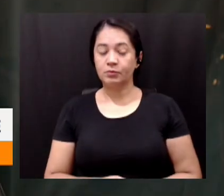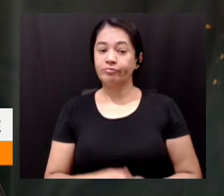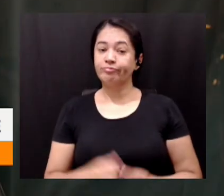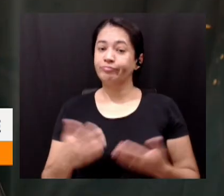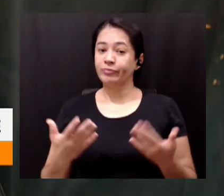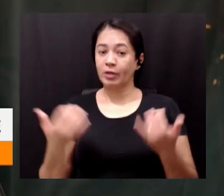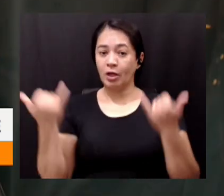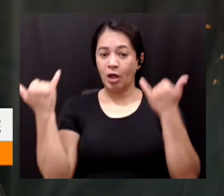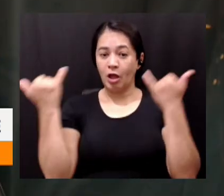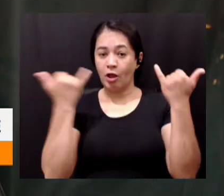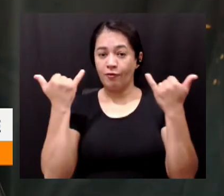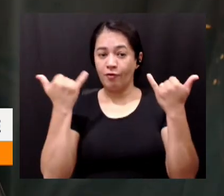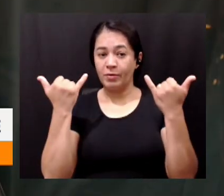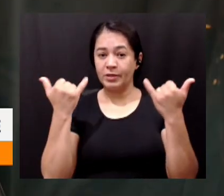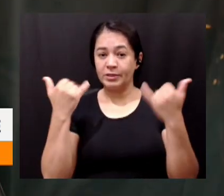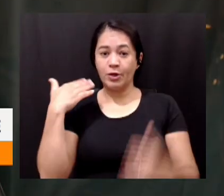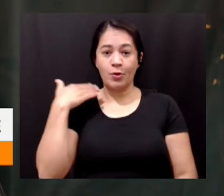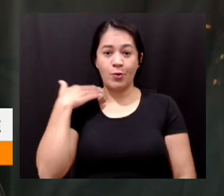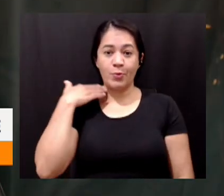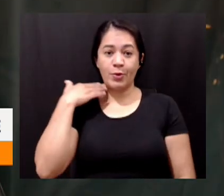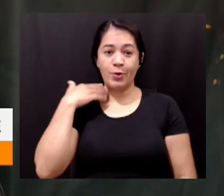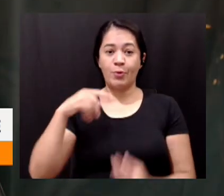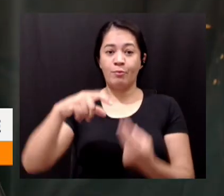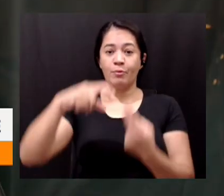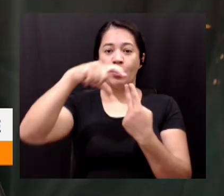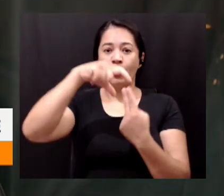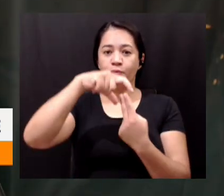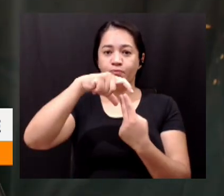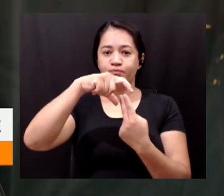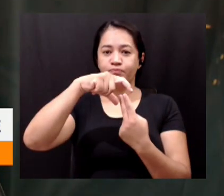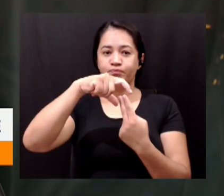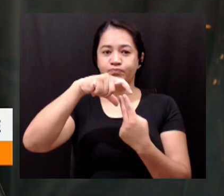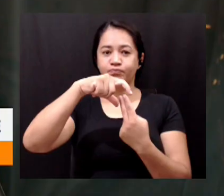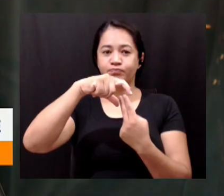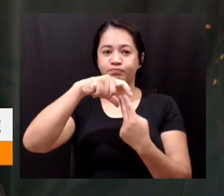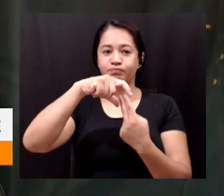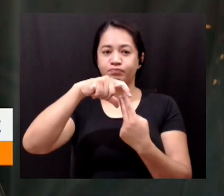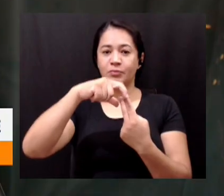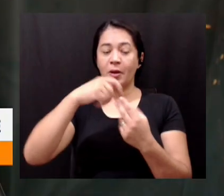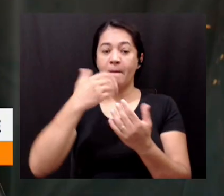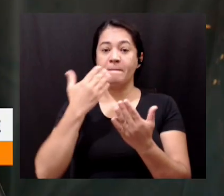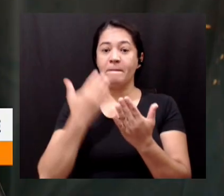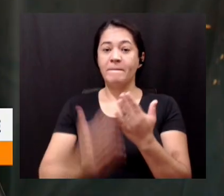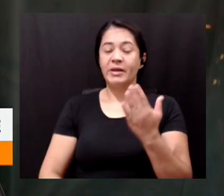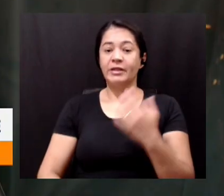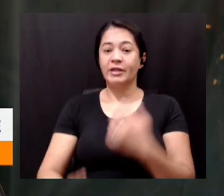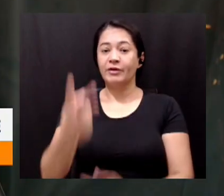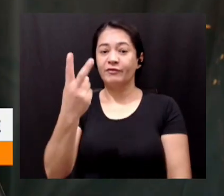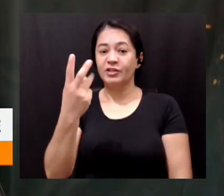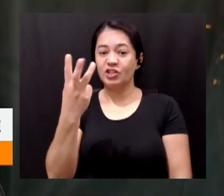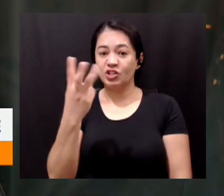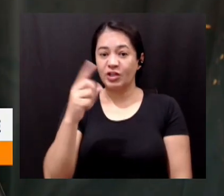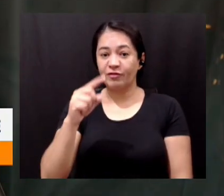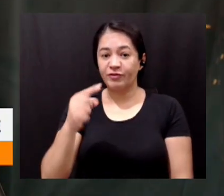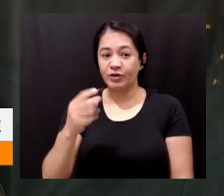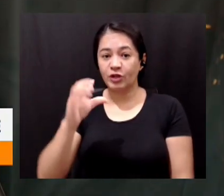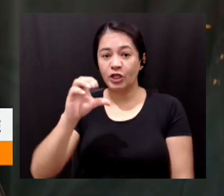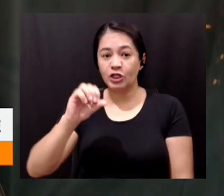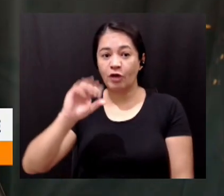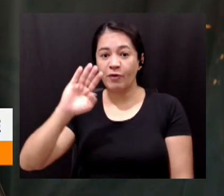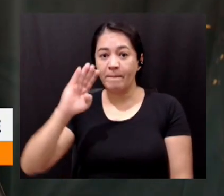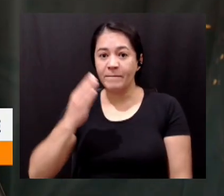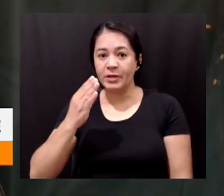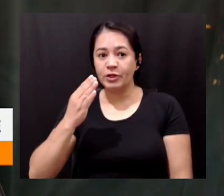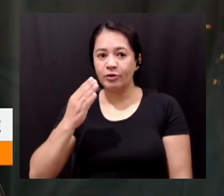Itaú mostrou que os brasileiros perderam 23,9 bilhões de reais em apostas esportivas